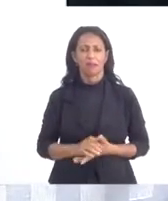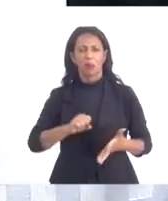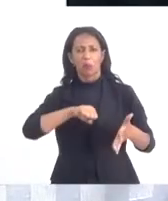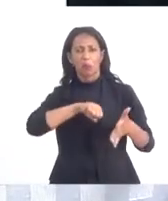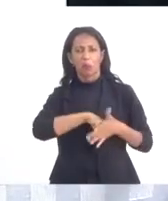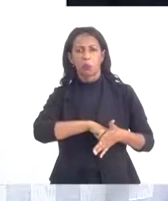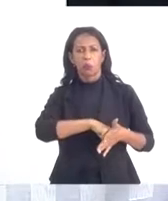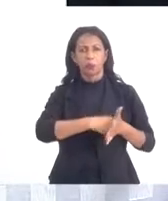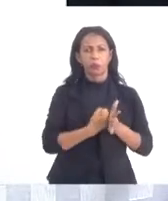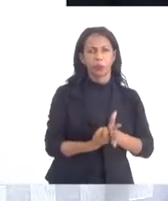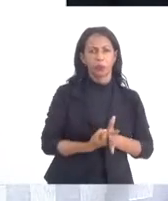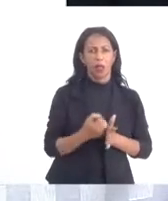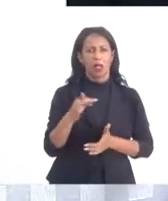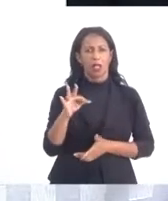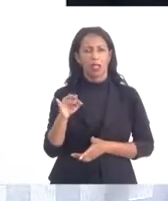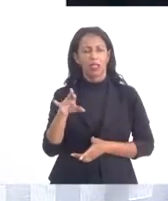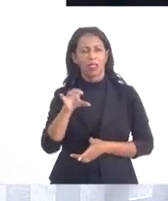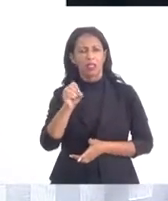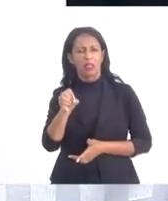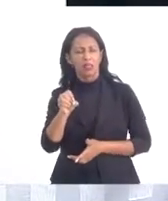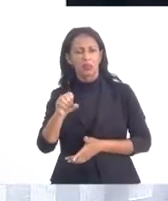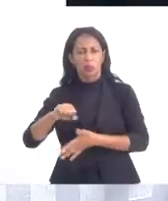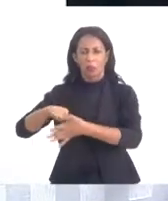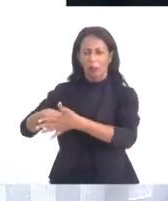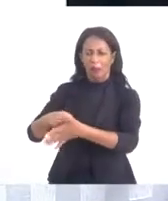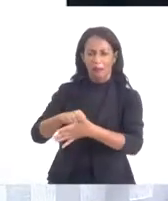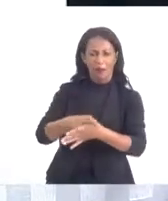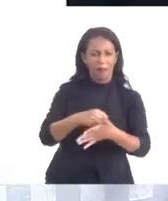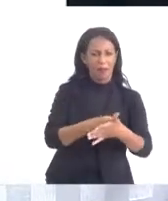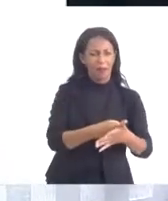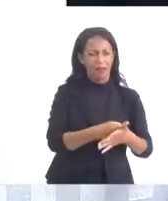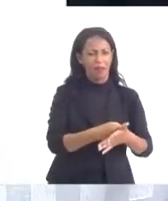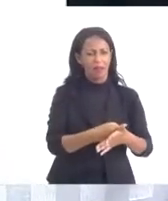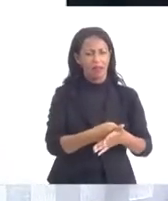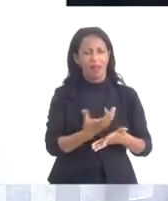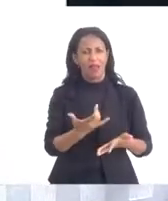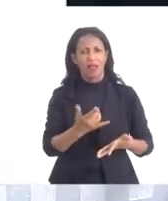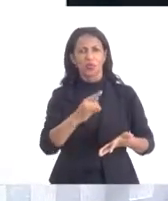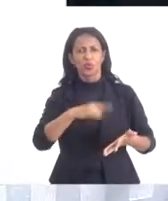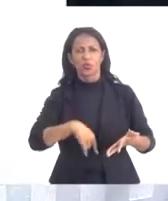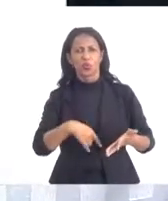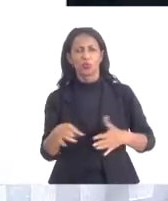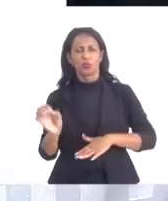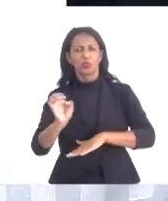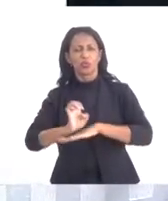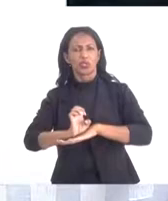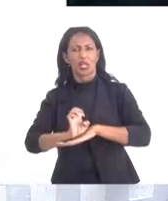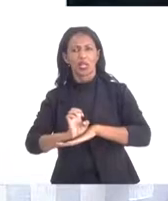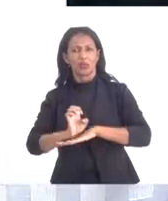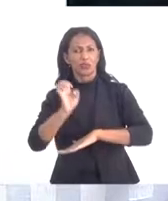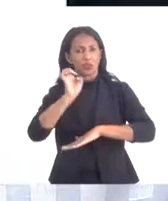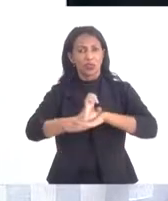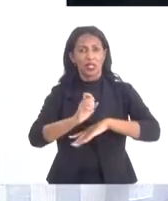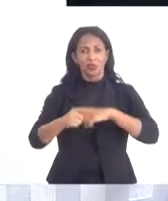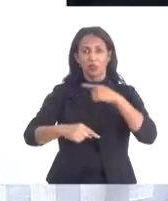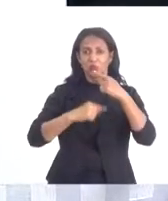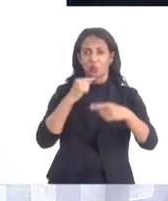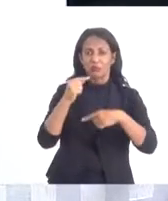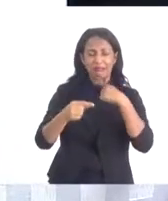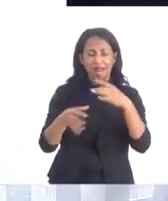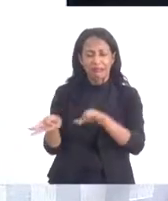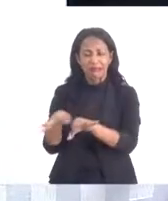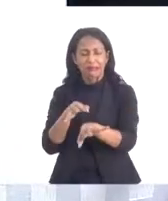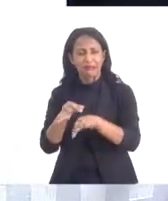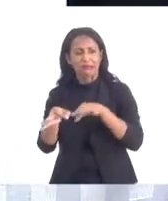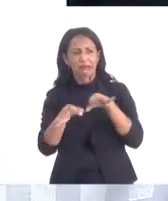bloquear, o Tesouro Nacional bloqueava as contas do Estado, e o Estado não conseguia, Jair,